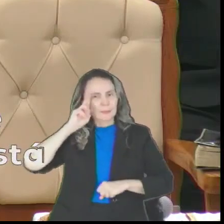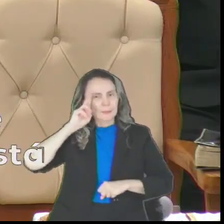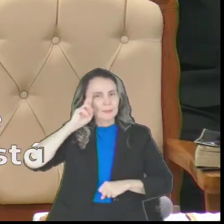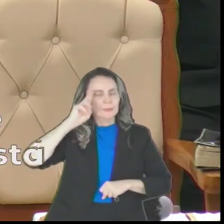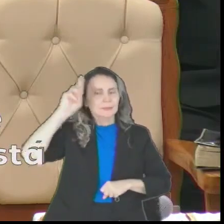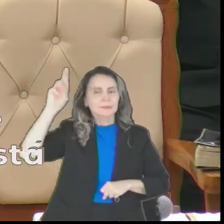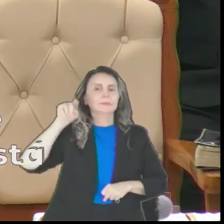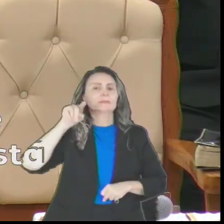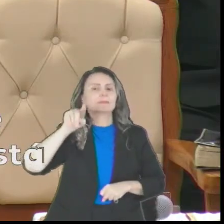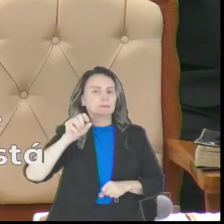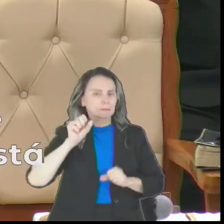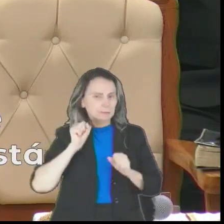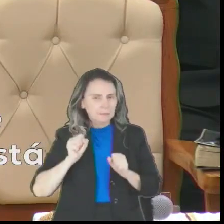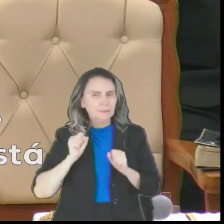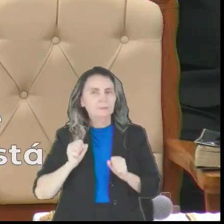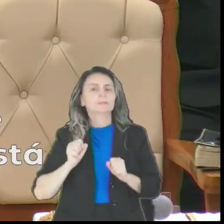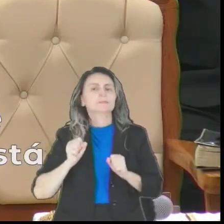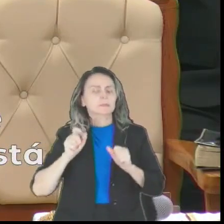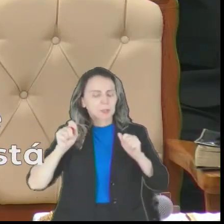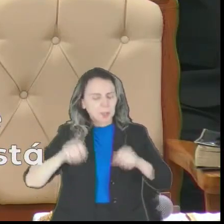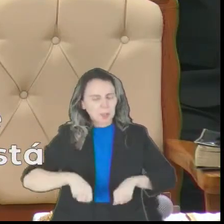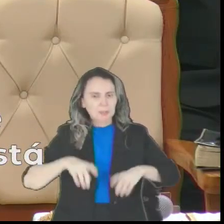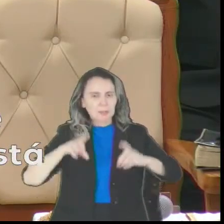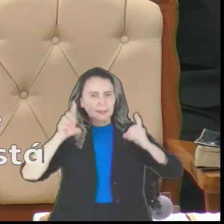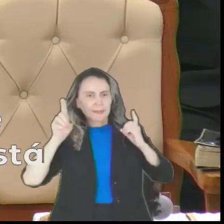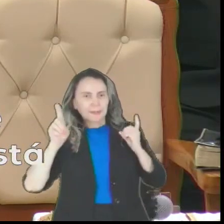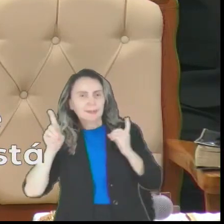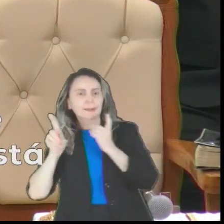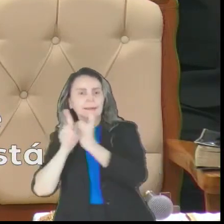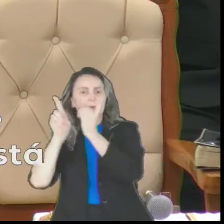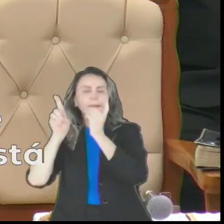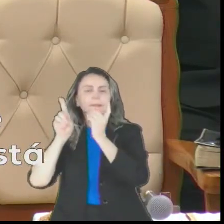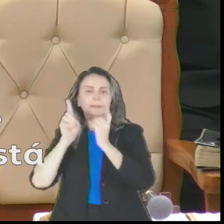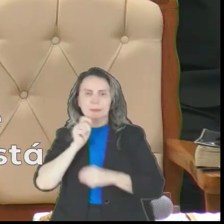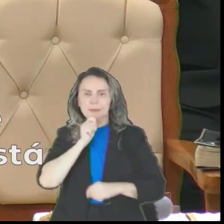enquanto se pode achar.